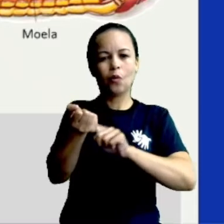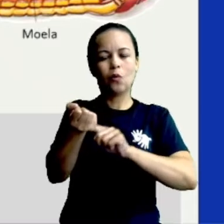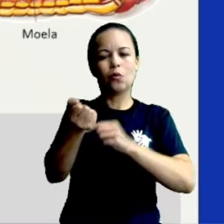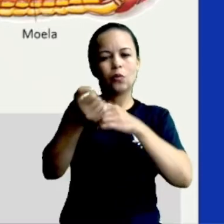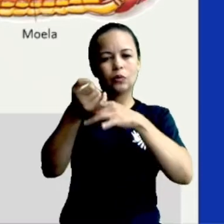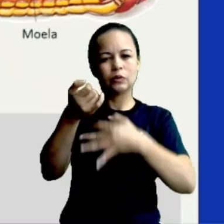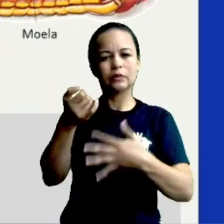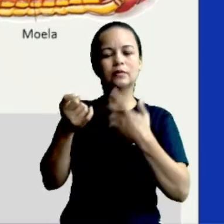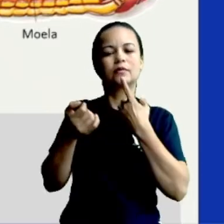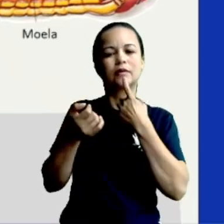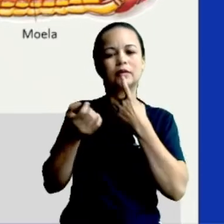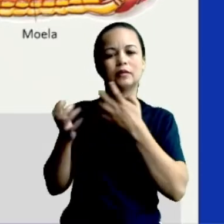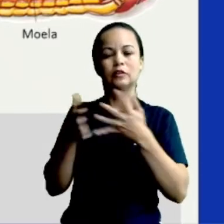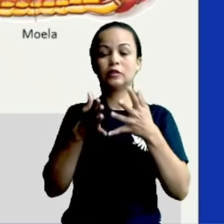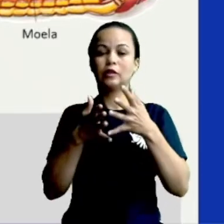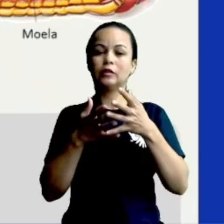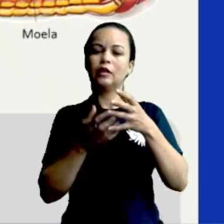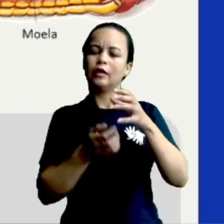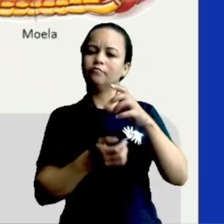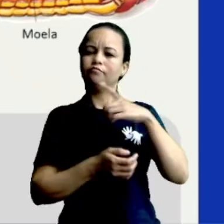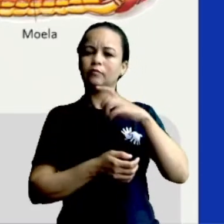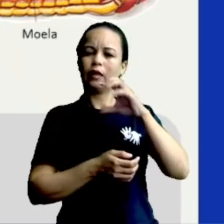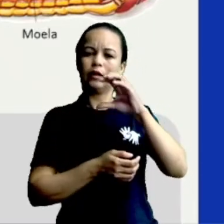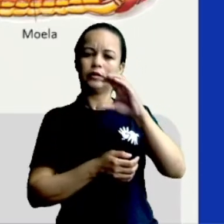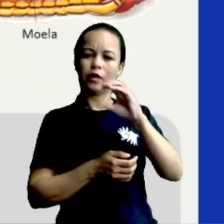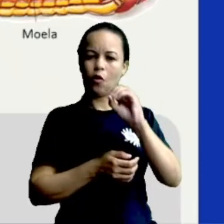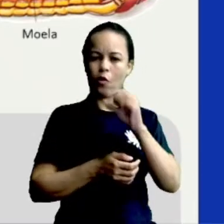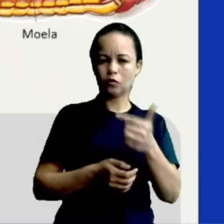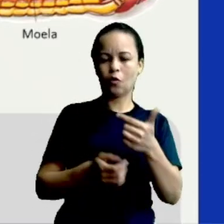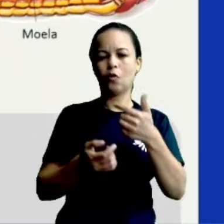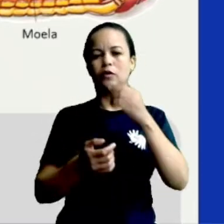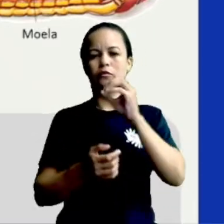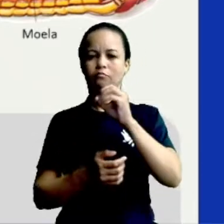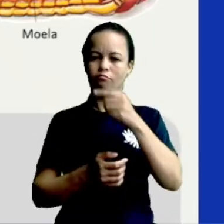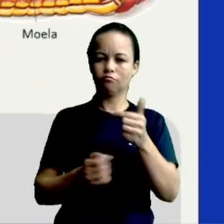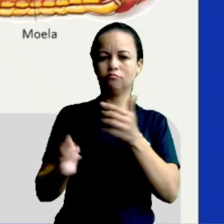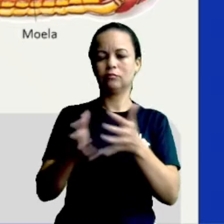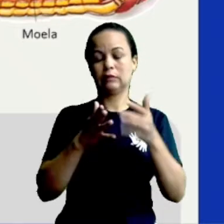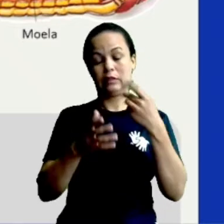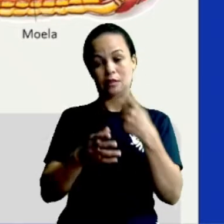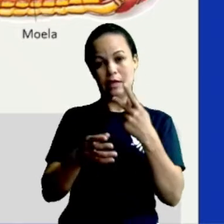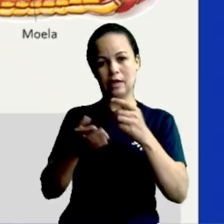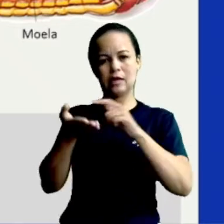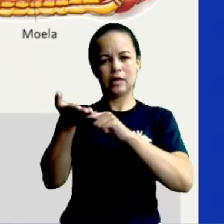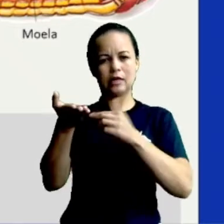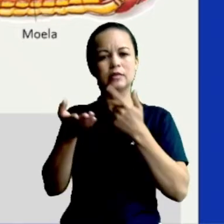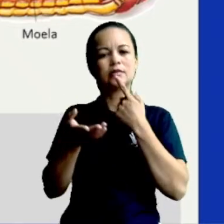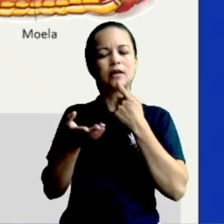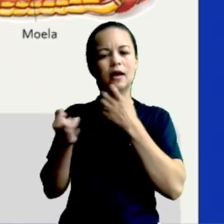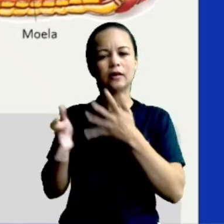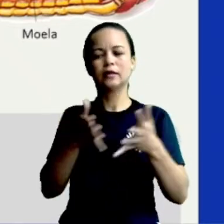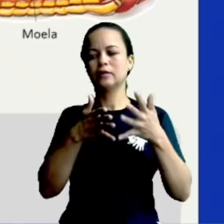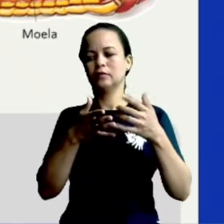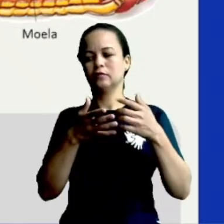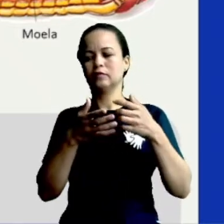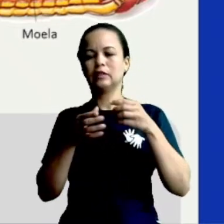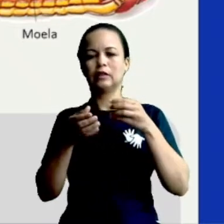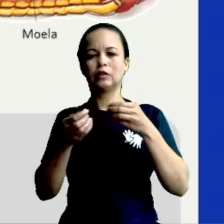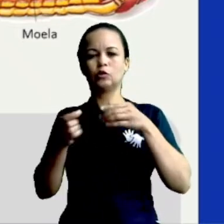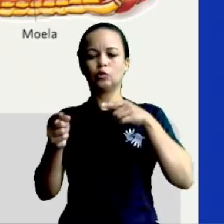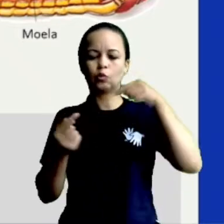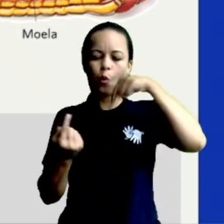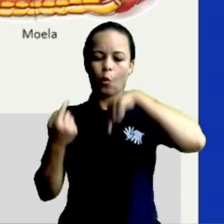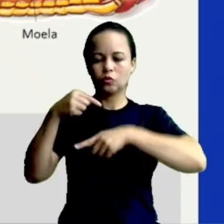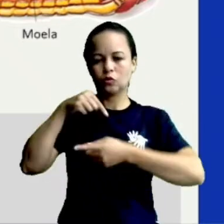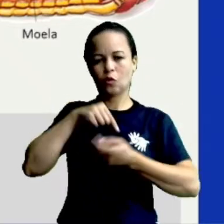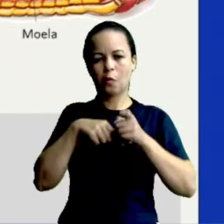O sangue rico em oxigênio, rico em gás carbônico, esse sangue vai pôr esse coração, esse compartimento que